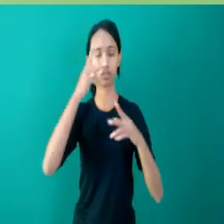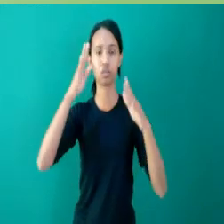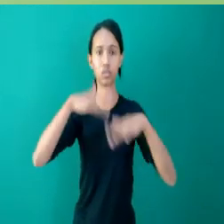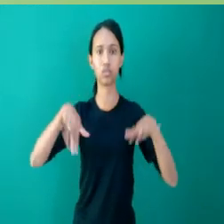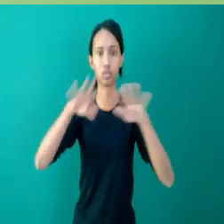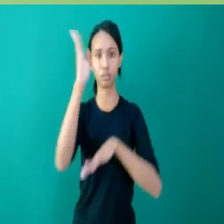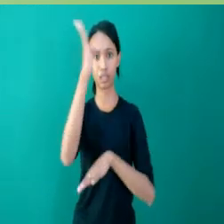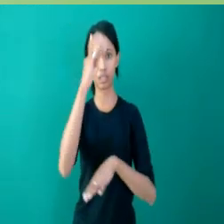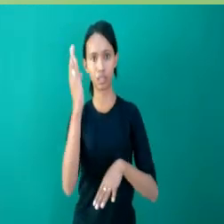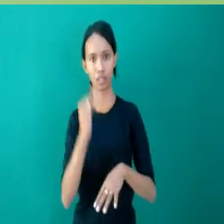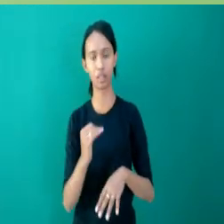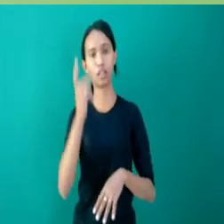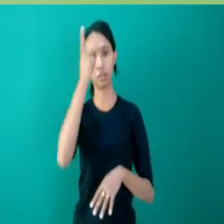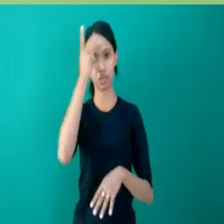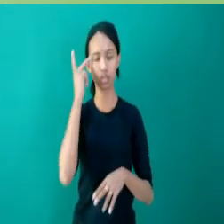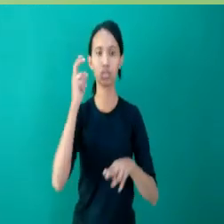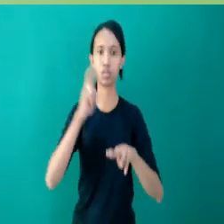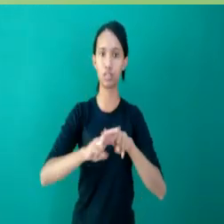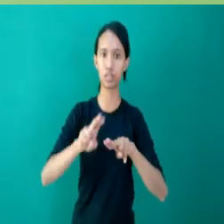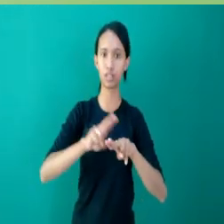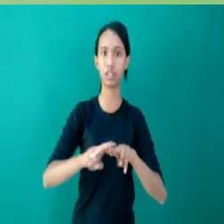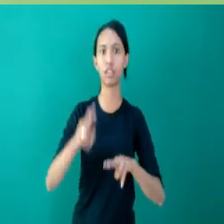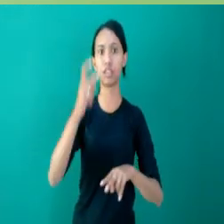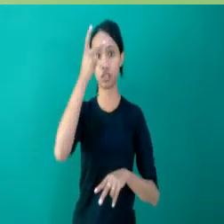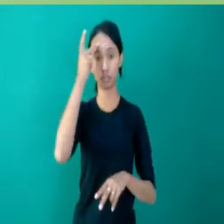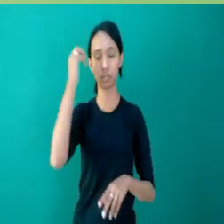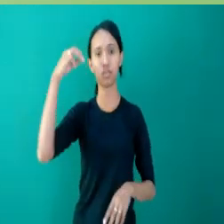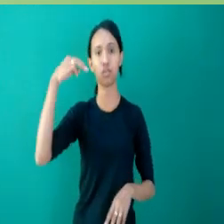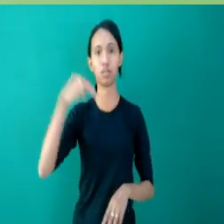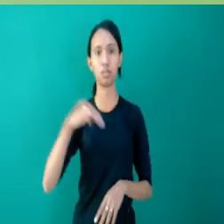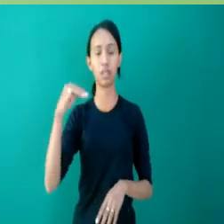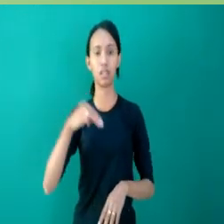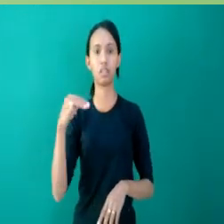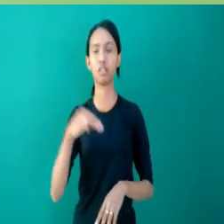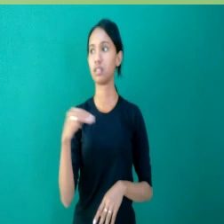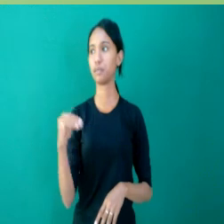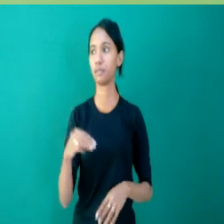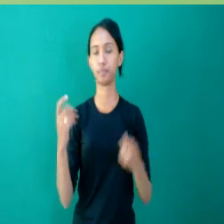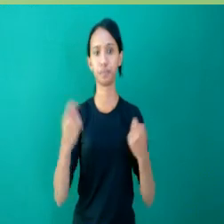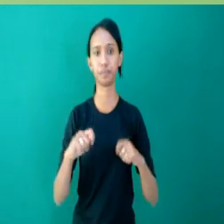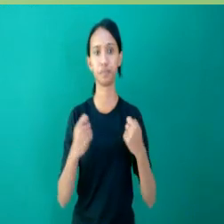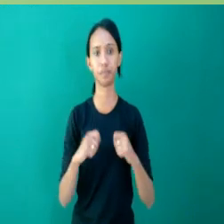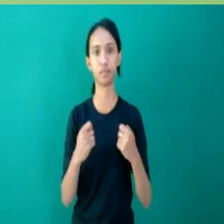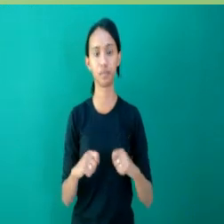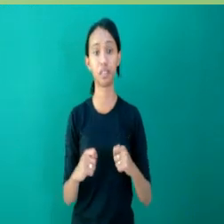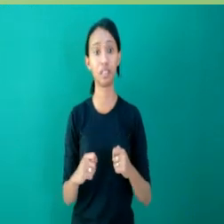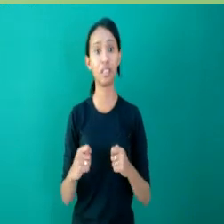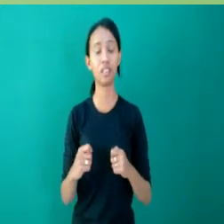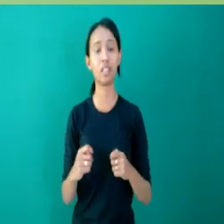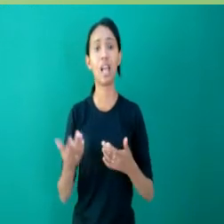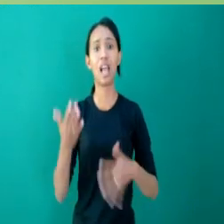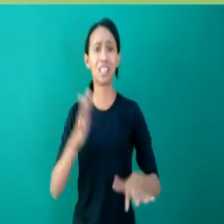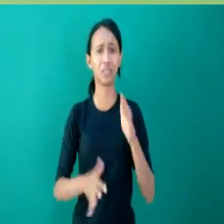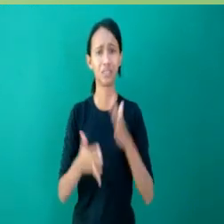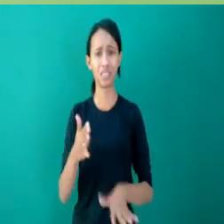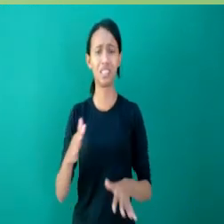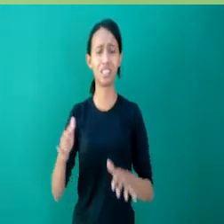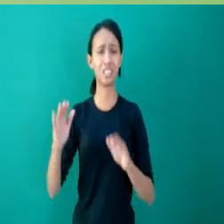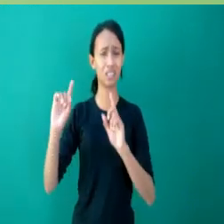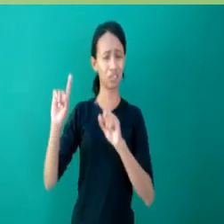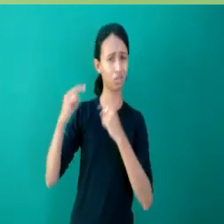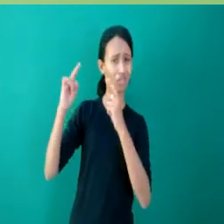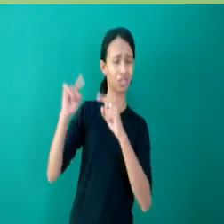brasileiro, povo de Santinês, o povo maranhense, que precisa, que muitas vezes sofre com racismo,